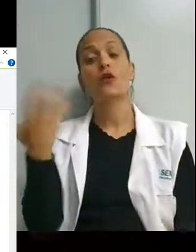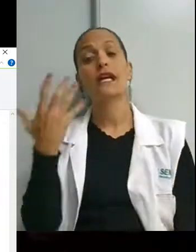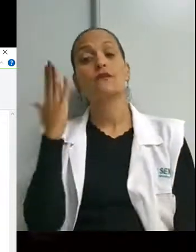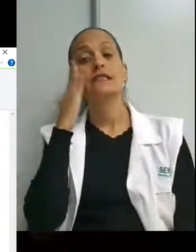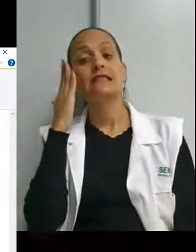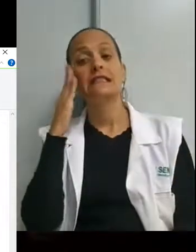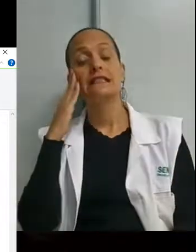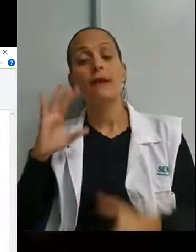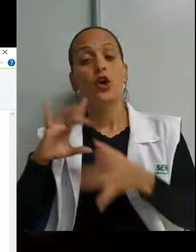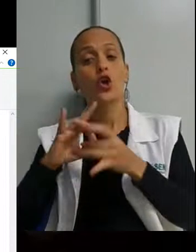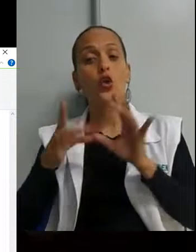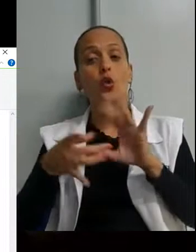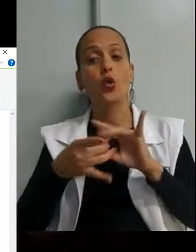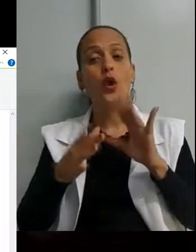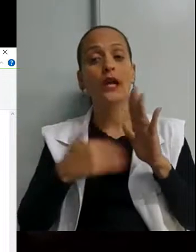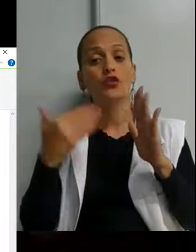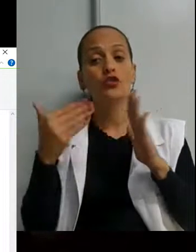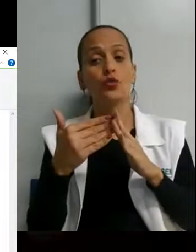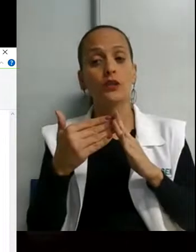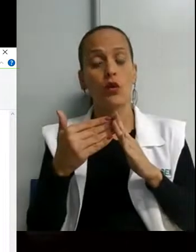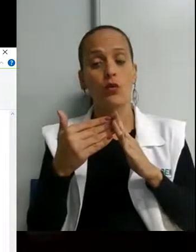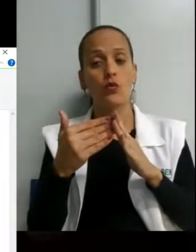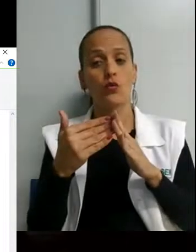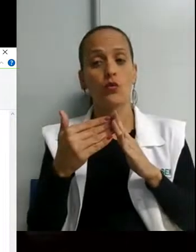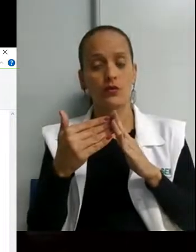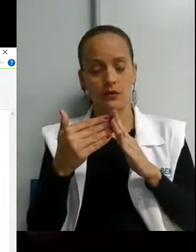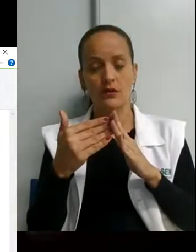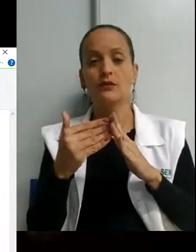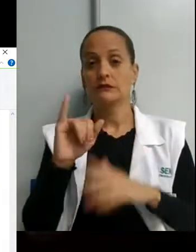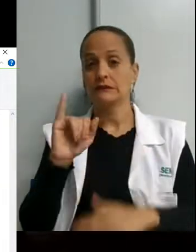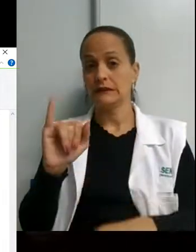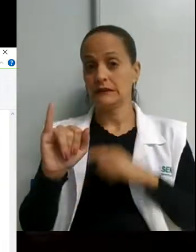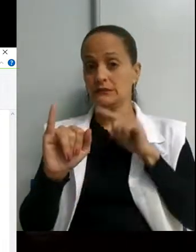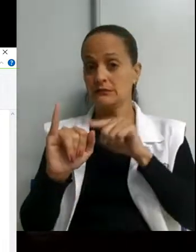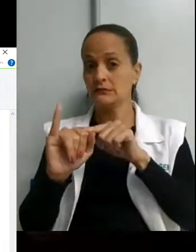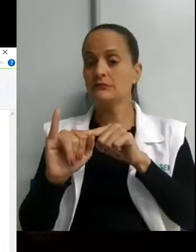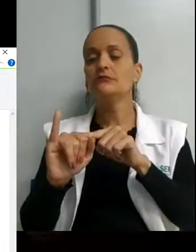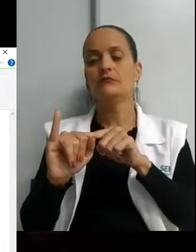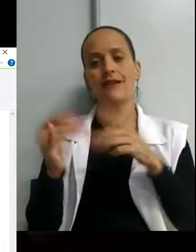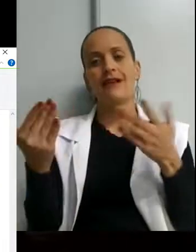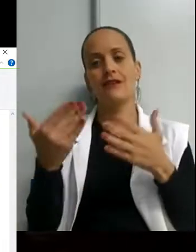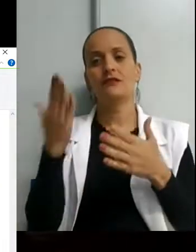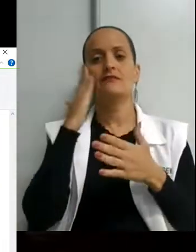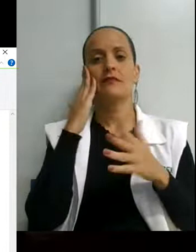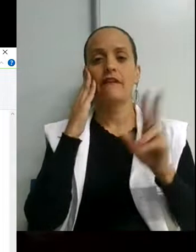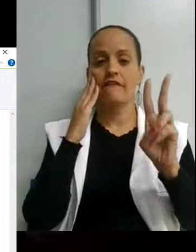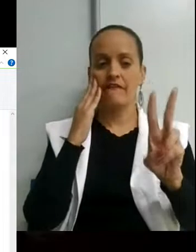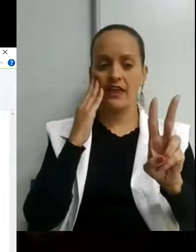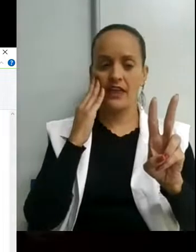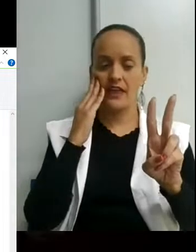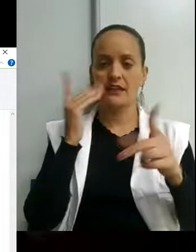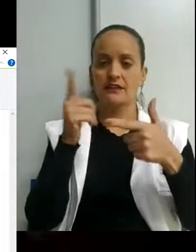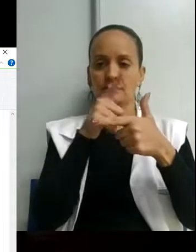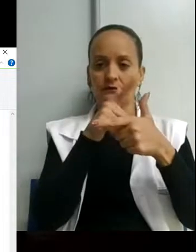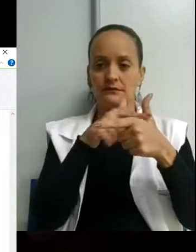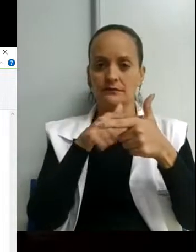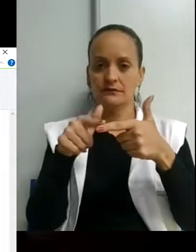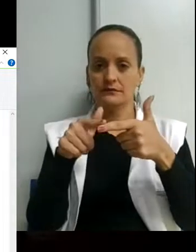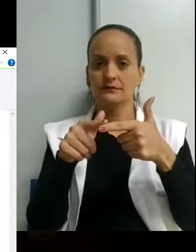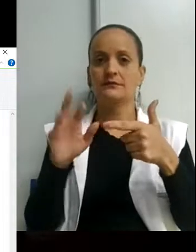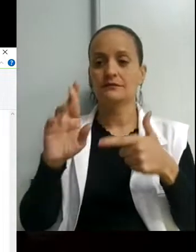valores de tensão e resistência? Eu pego o V e divido pelo o quê? Pelo